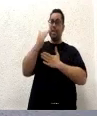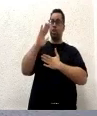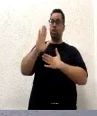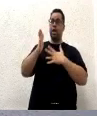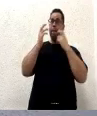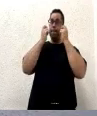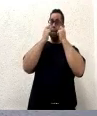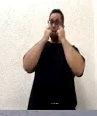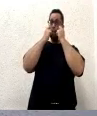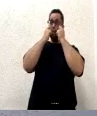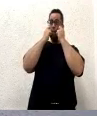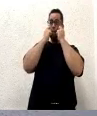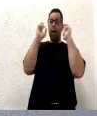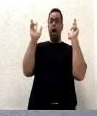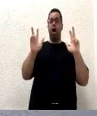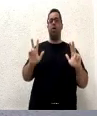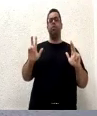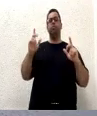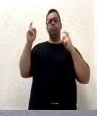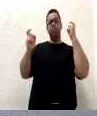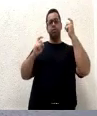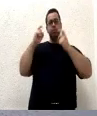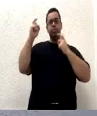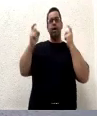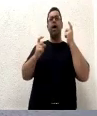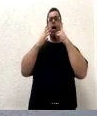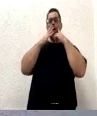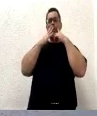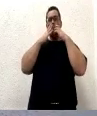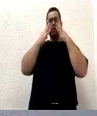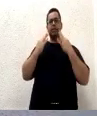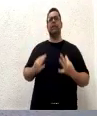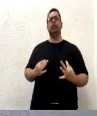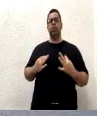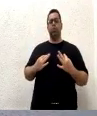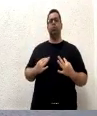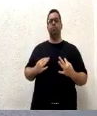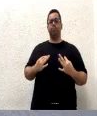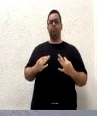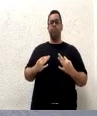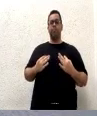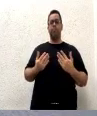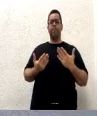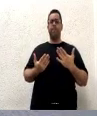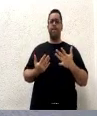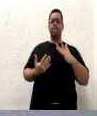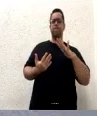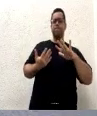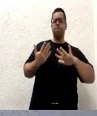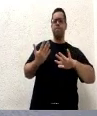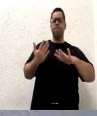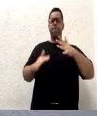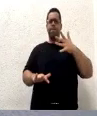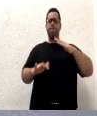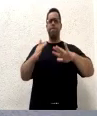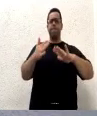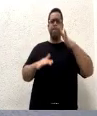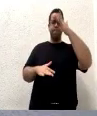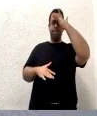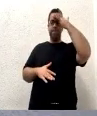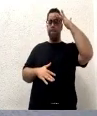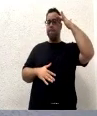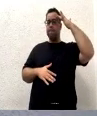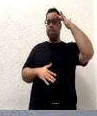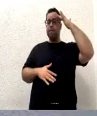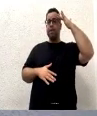gente tem que se preocupar mais, ficar mais atento. E aí, por isso que muitas vezes o paciente, por exemplo, ele é até positivado dentro da